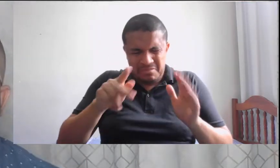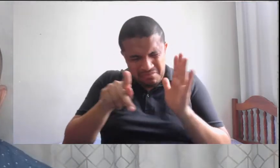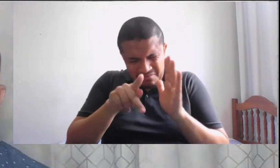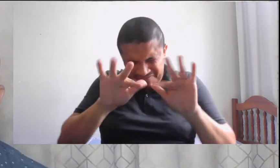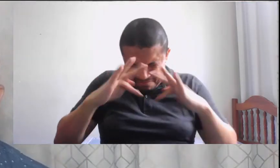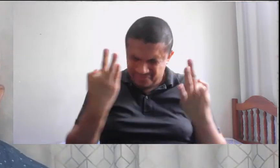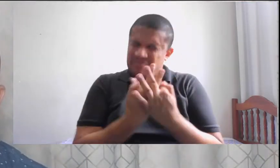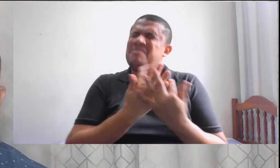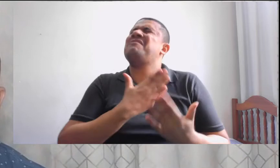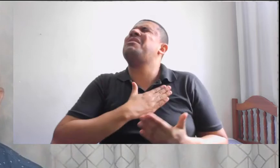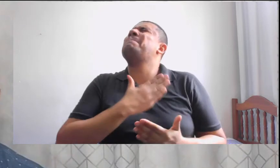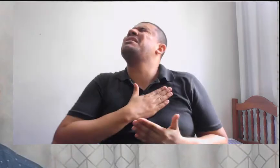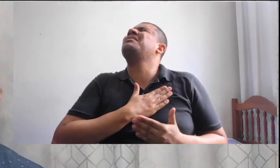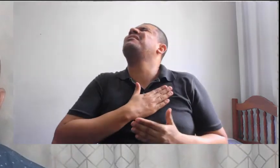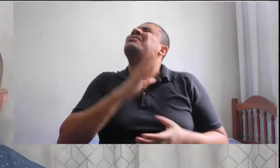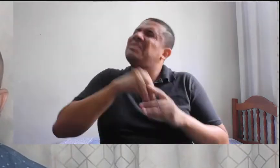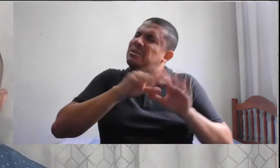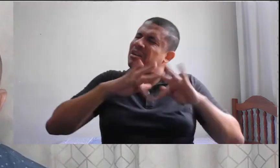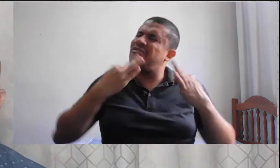lar.